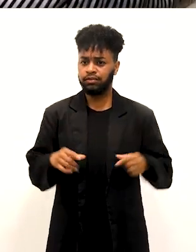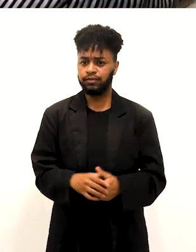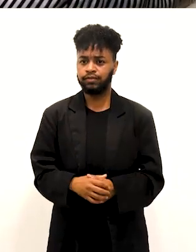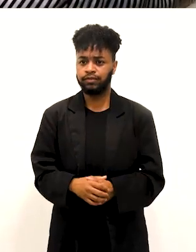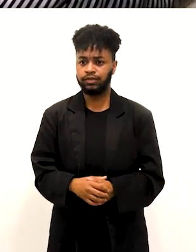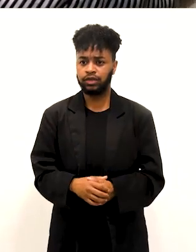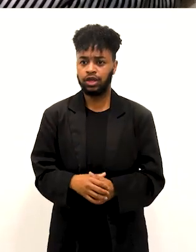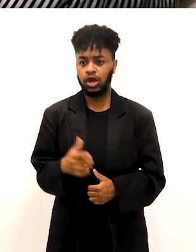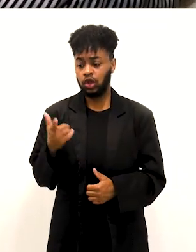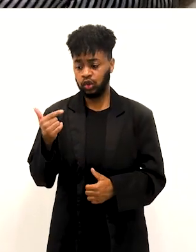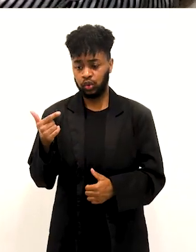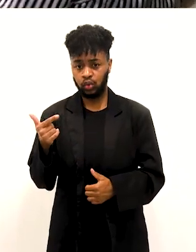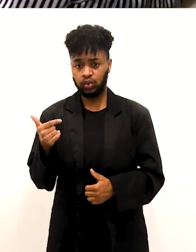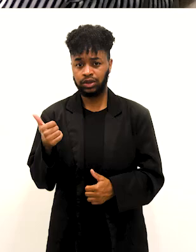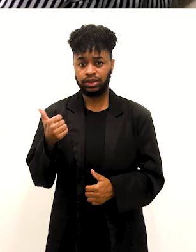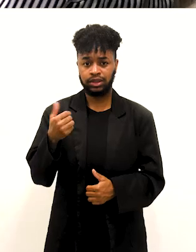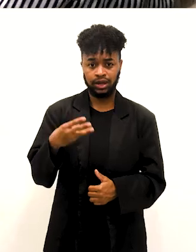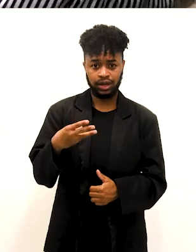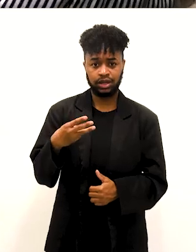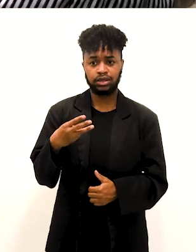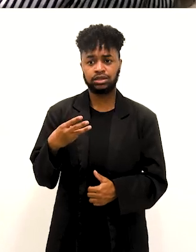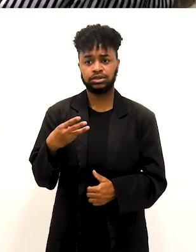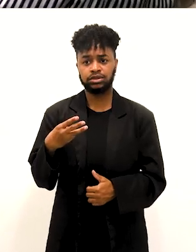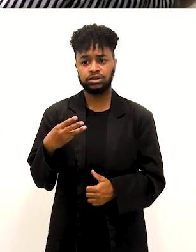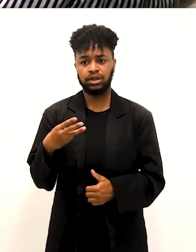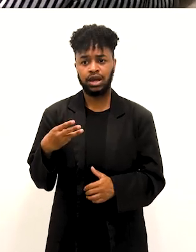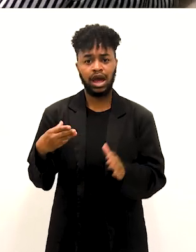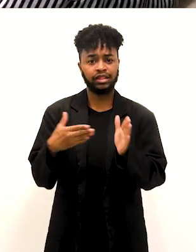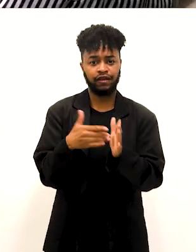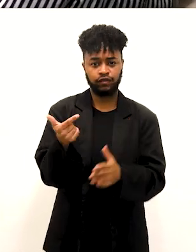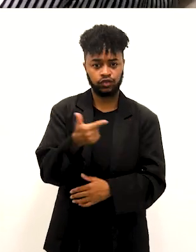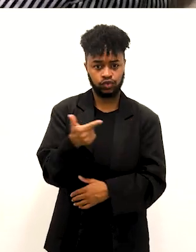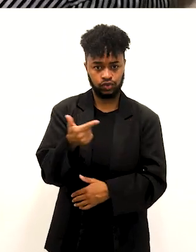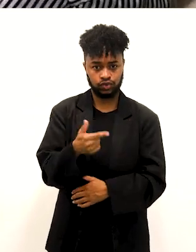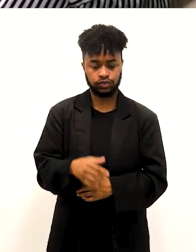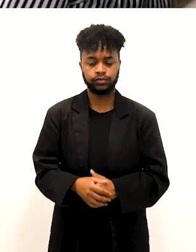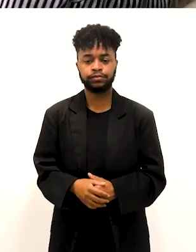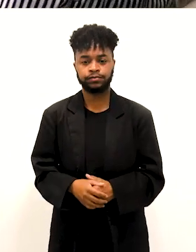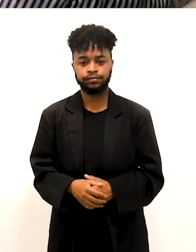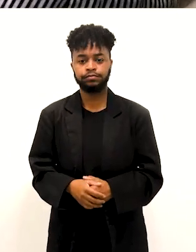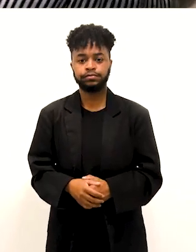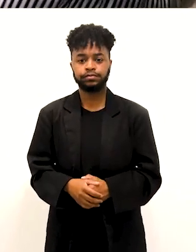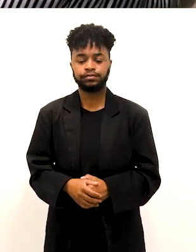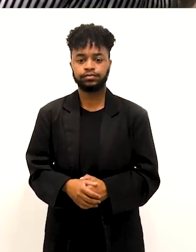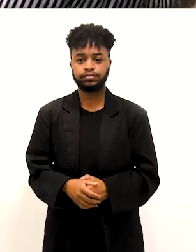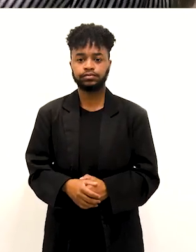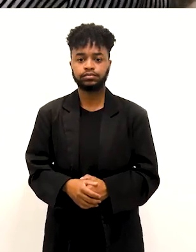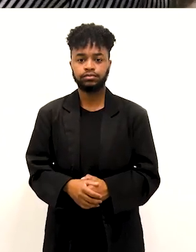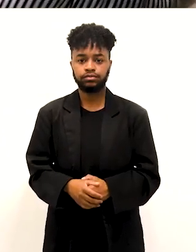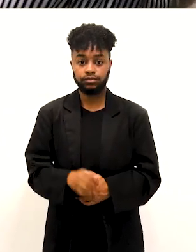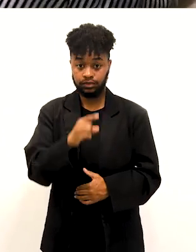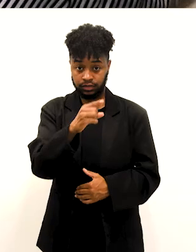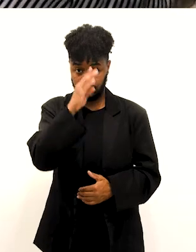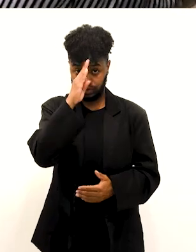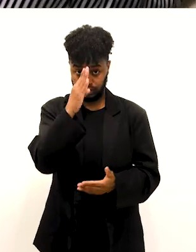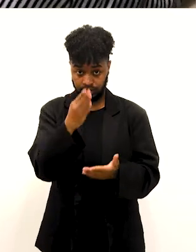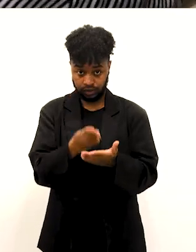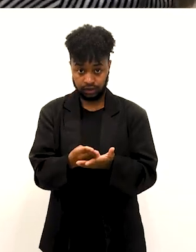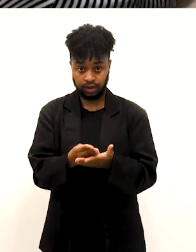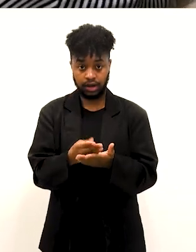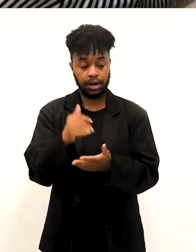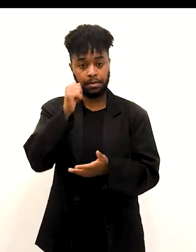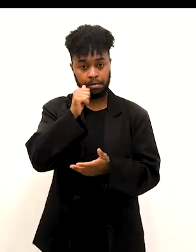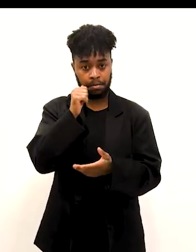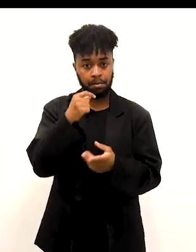É uma como é que é? escadinha de De 12, 12 13 até até 22. de 12 a 22. Você acha que elas,